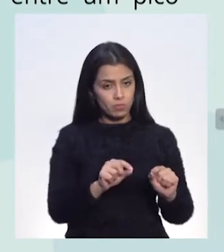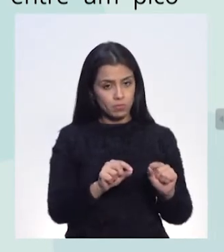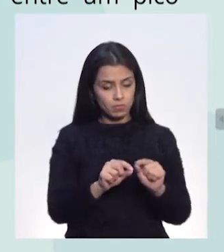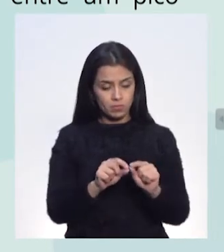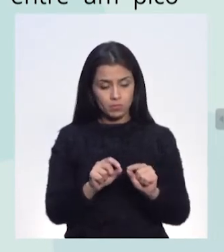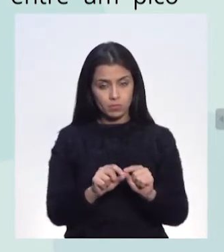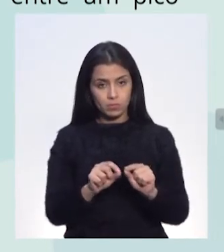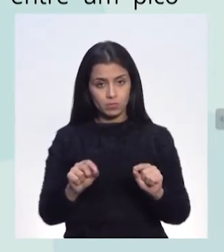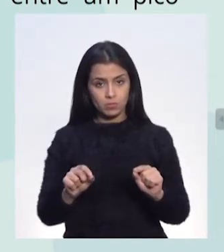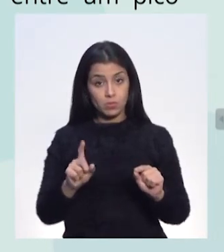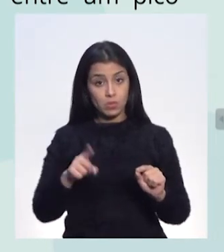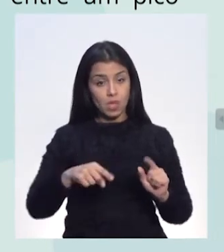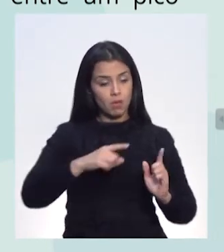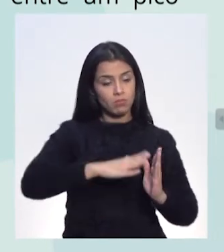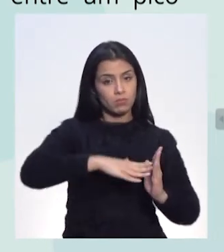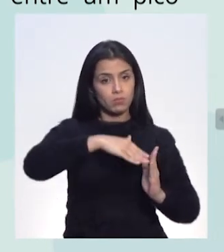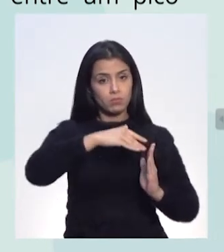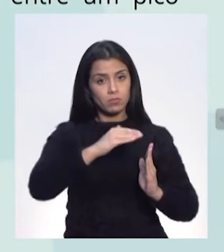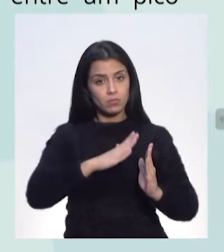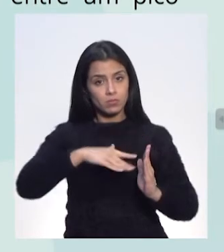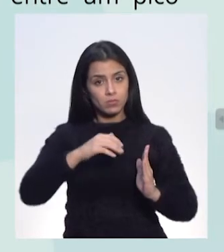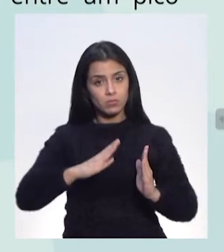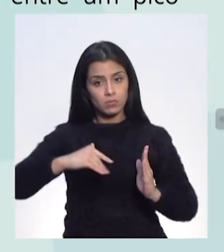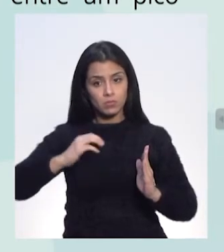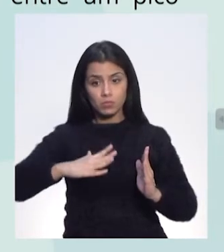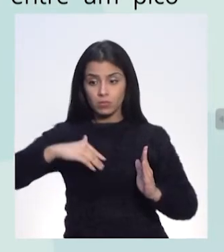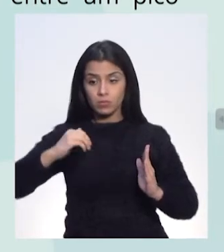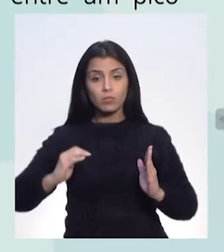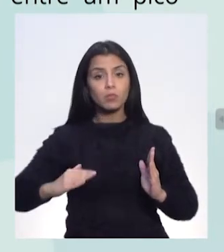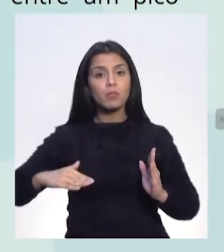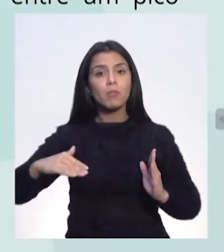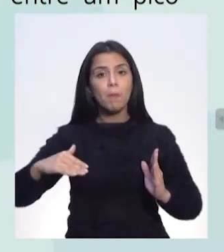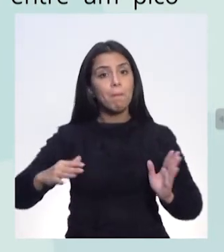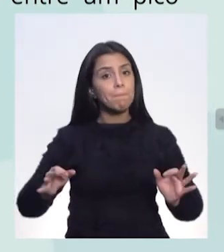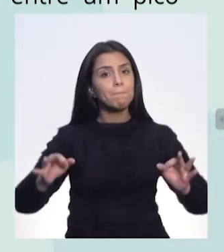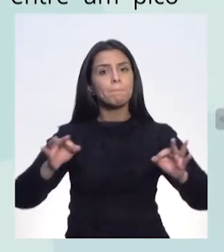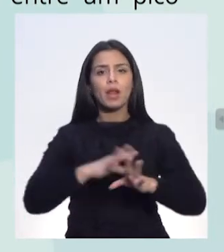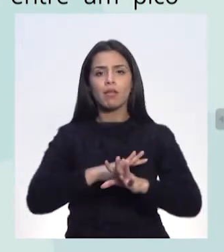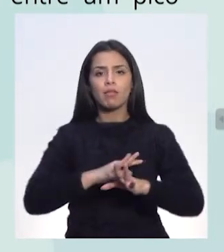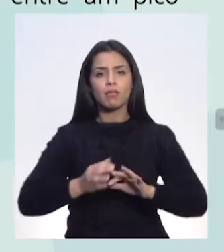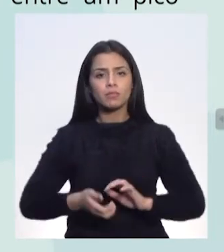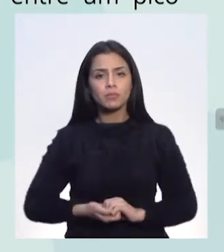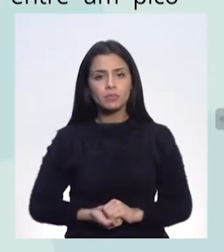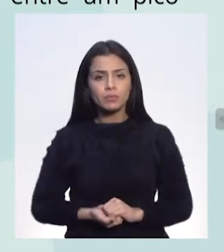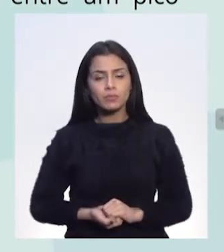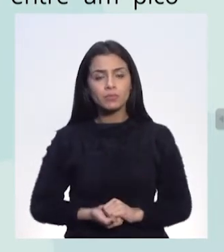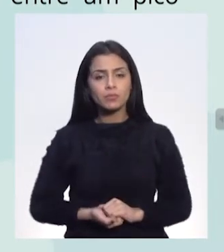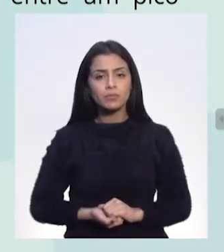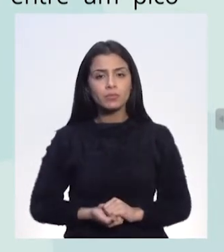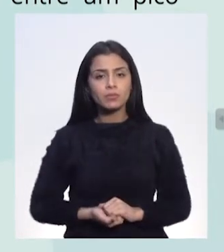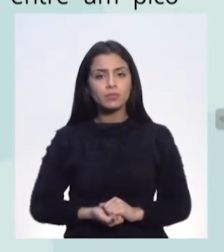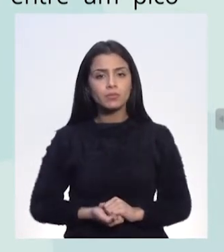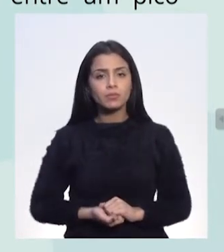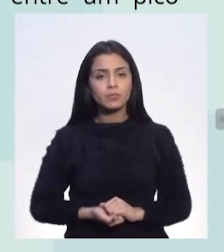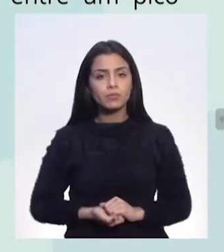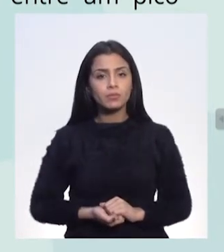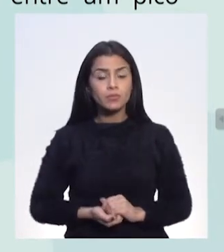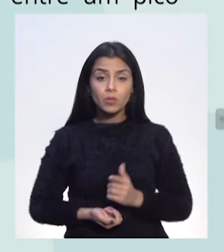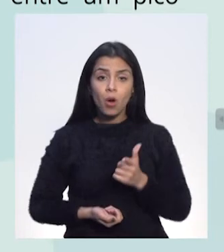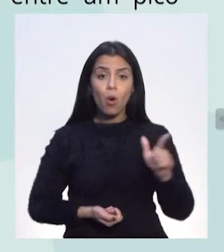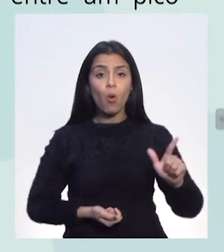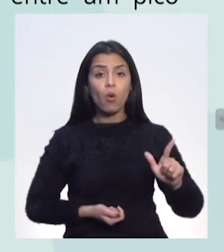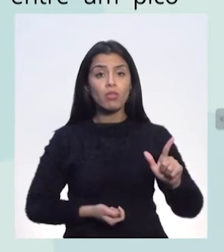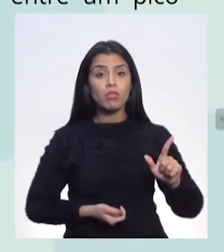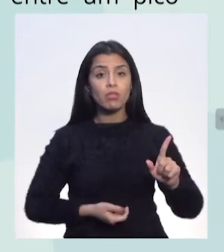ter uma onda completa. Muito bem. E a outra variável que